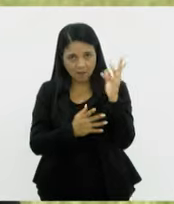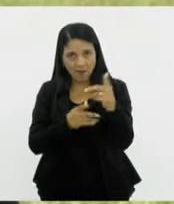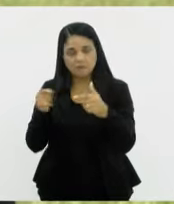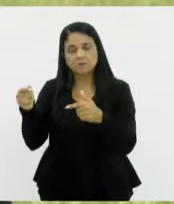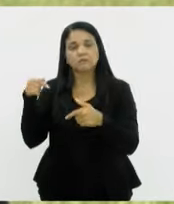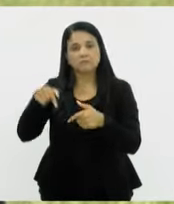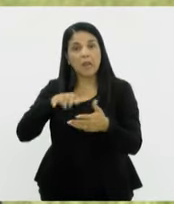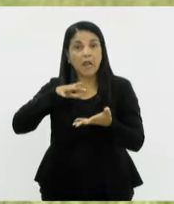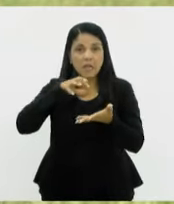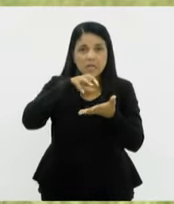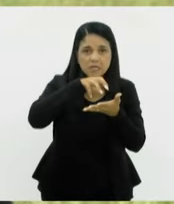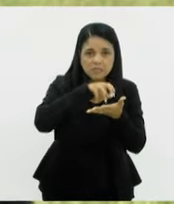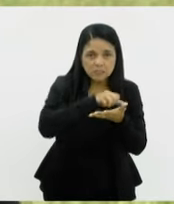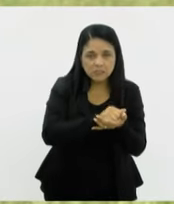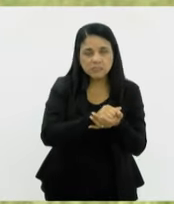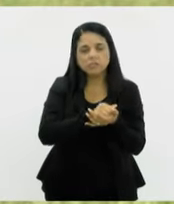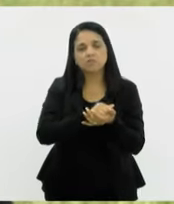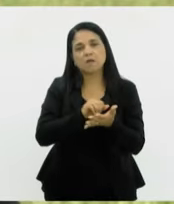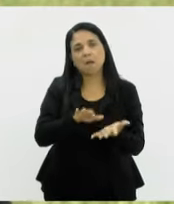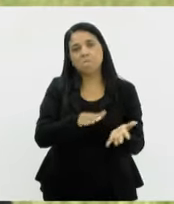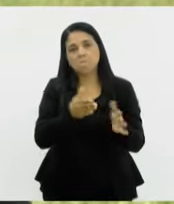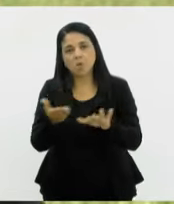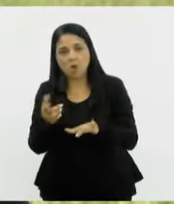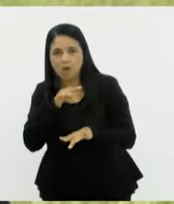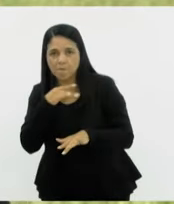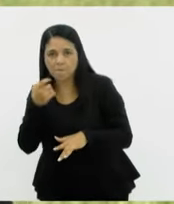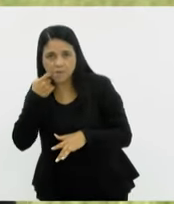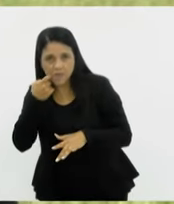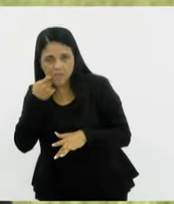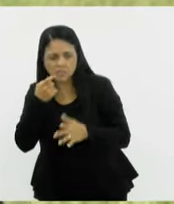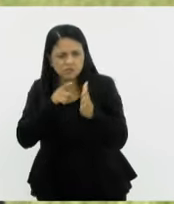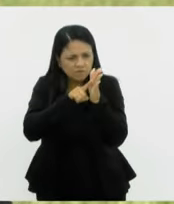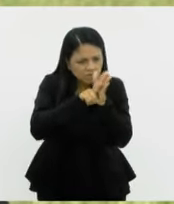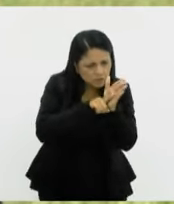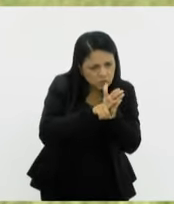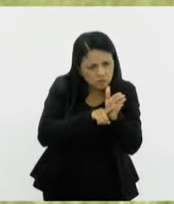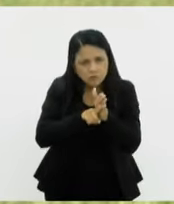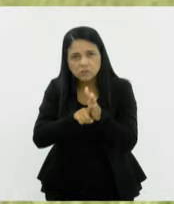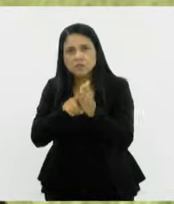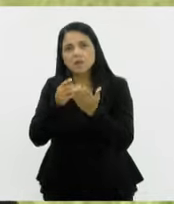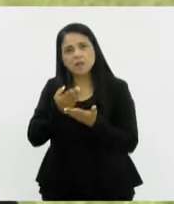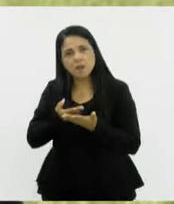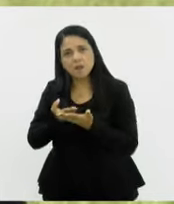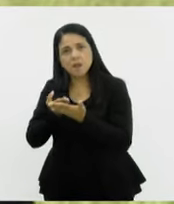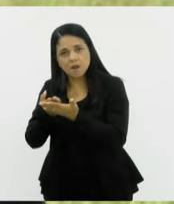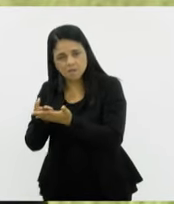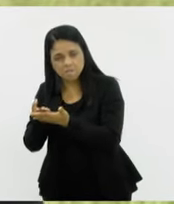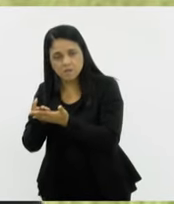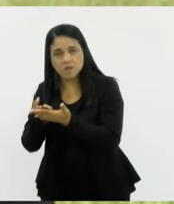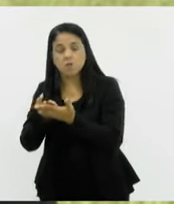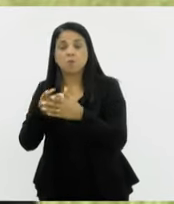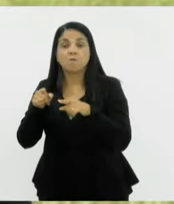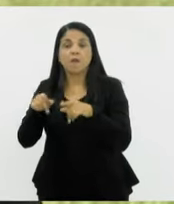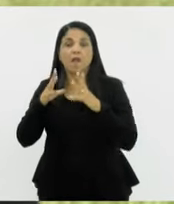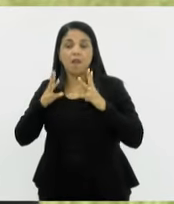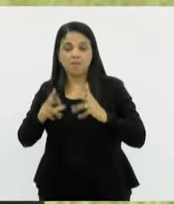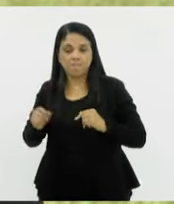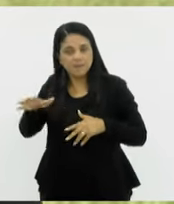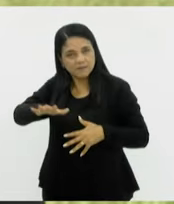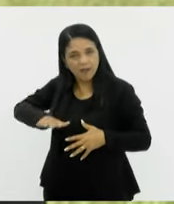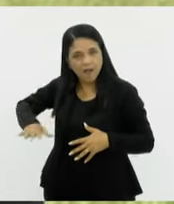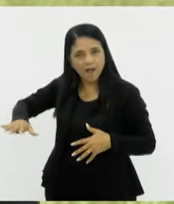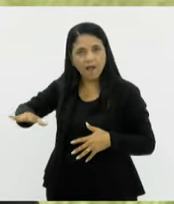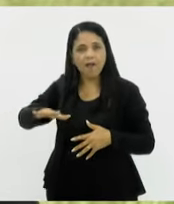de registro dessa mortandade, com investigação, e encaminham para, se necessário, limpeza da área, e eles